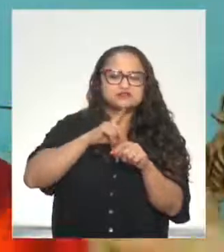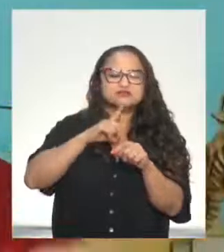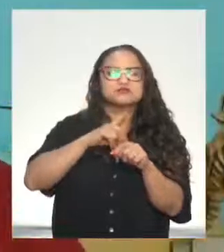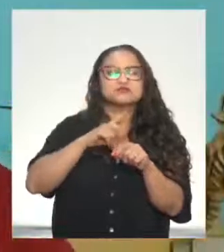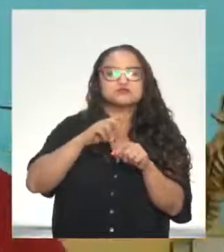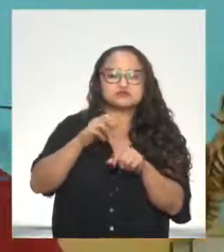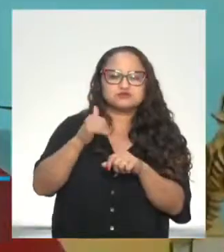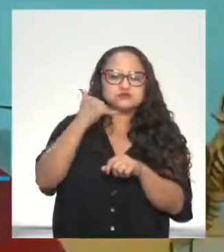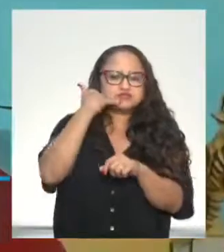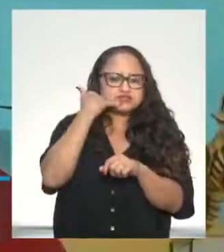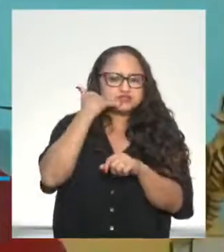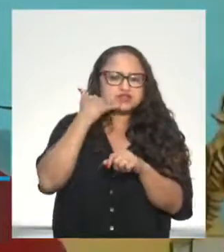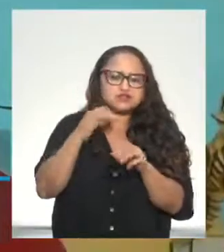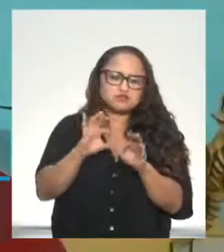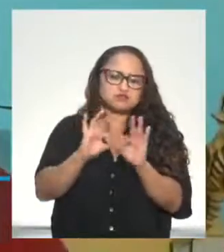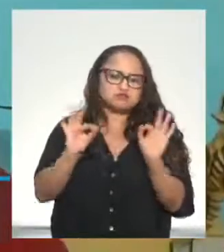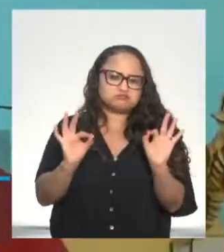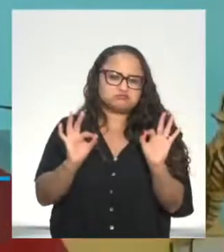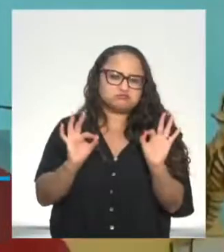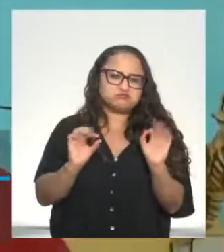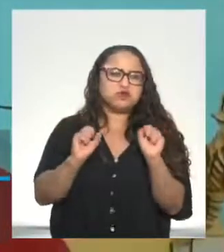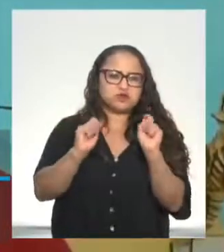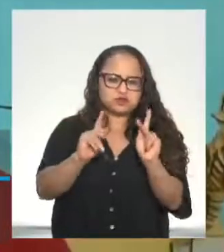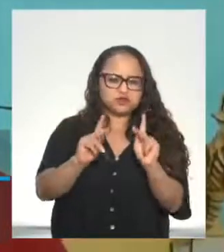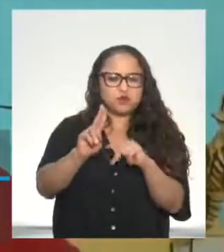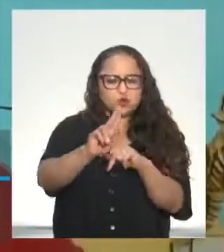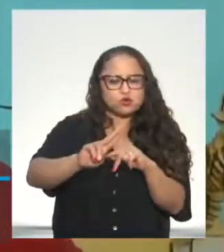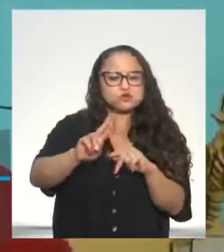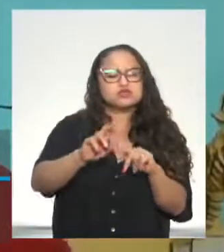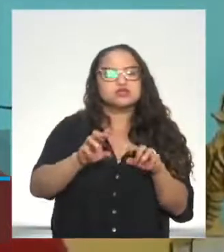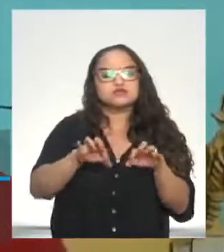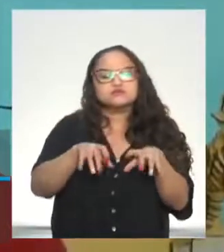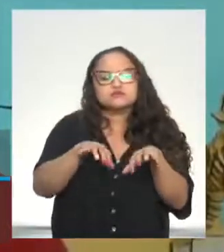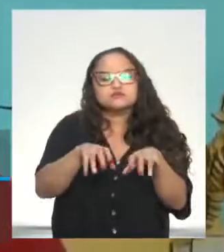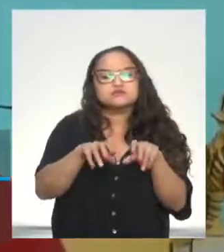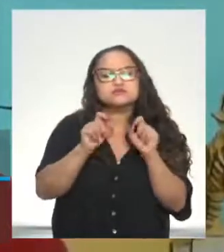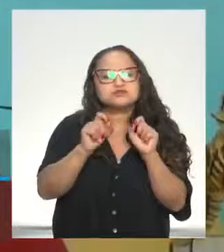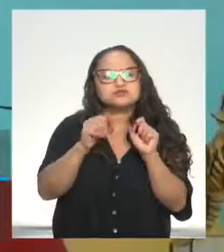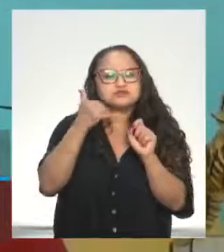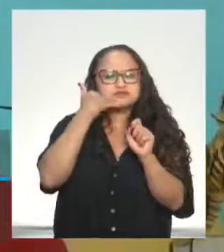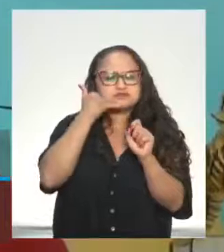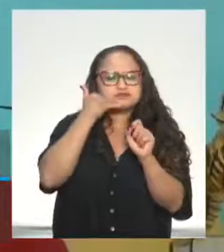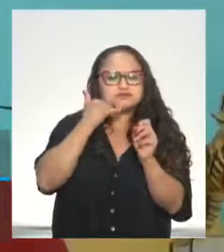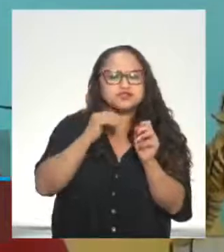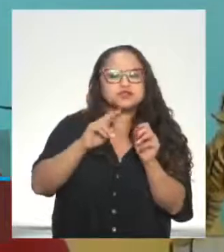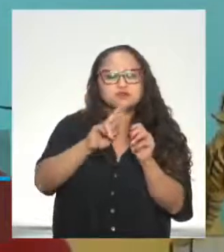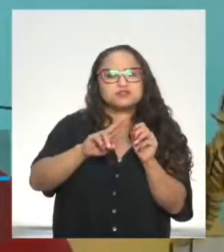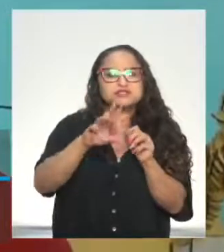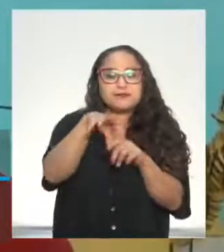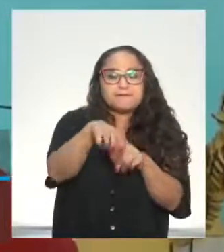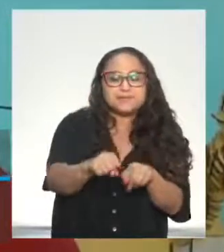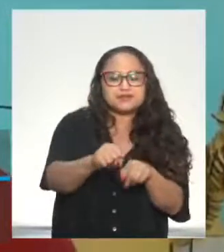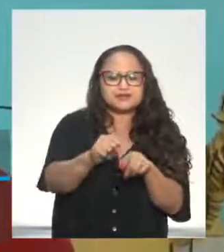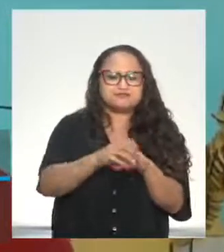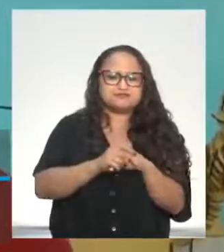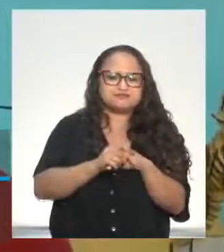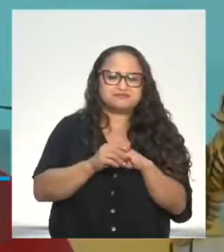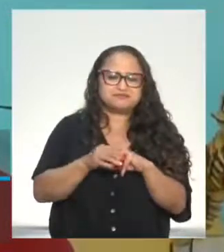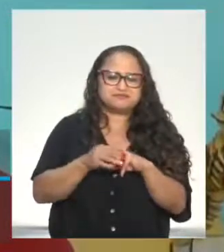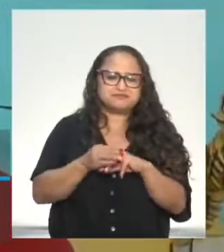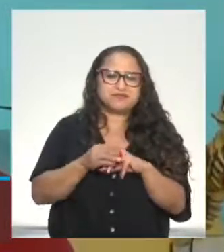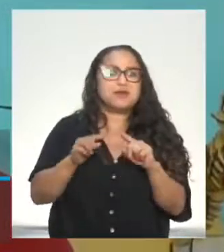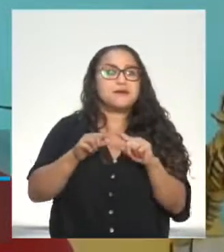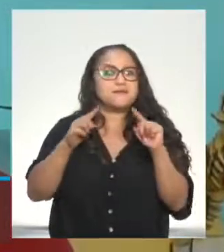pé e deixa suas mãos livres para você continuar digitando, fazendo alguma coisa que você precise fazer. Bom, mas eu